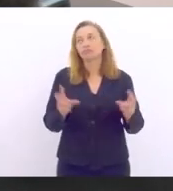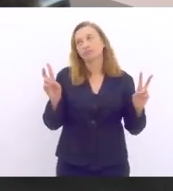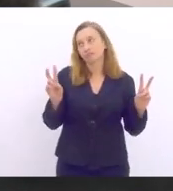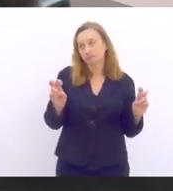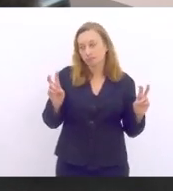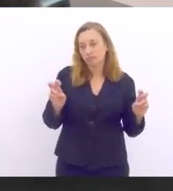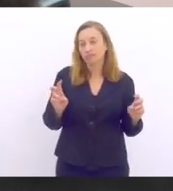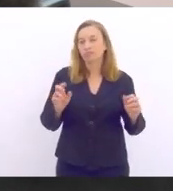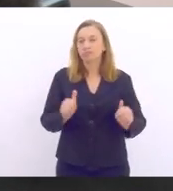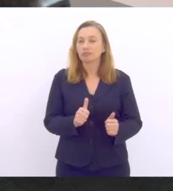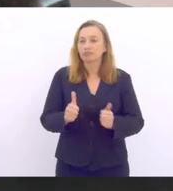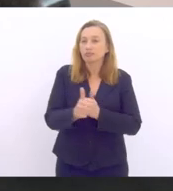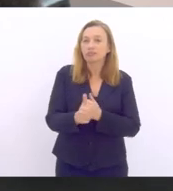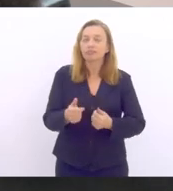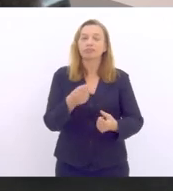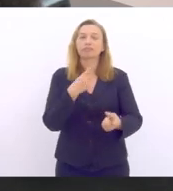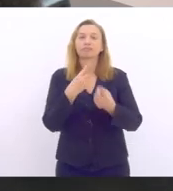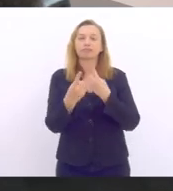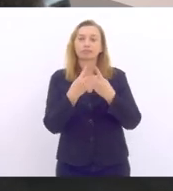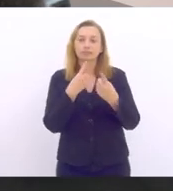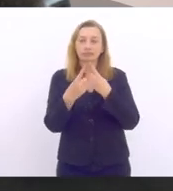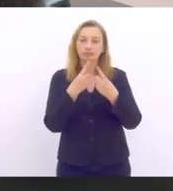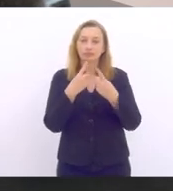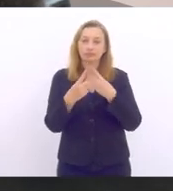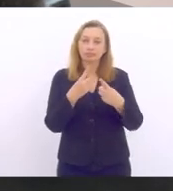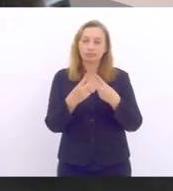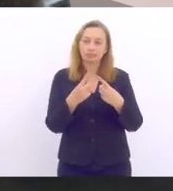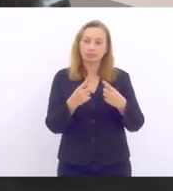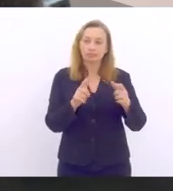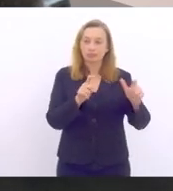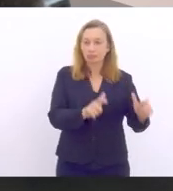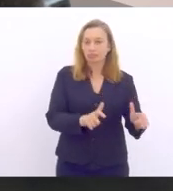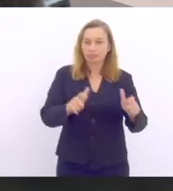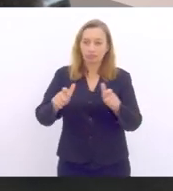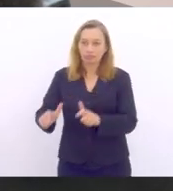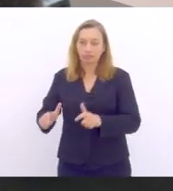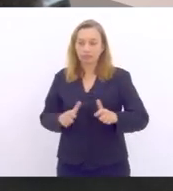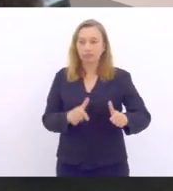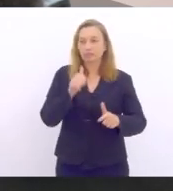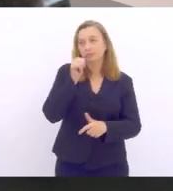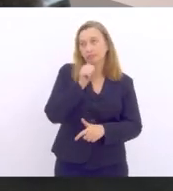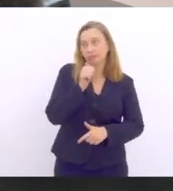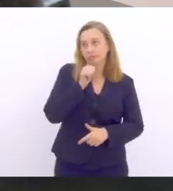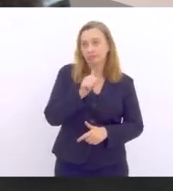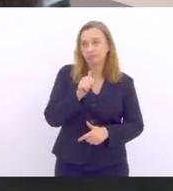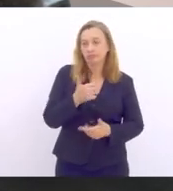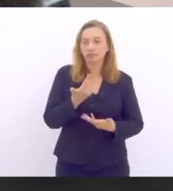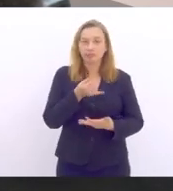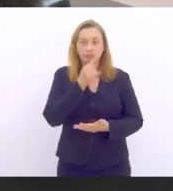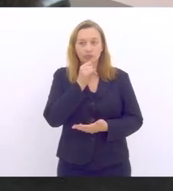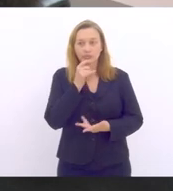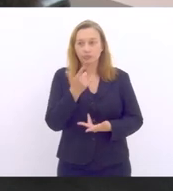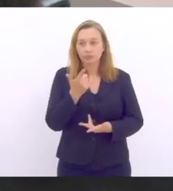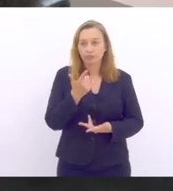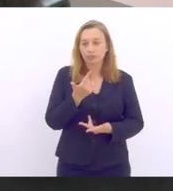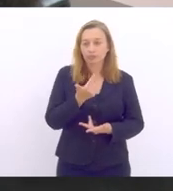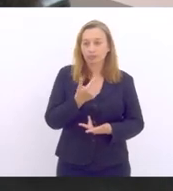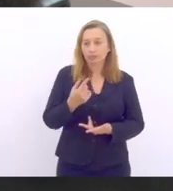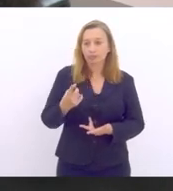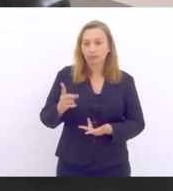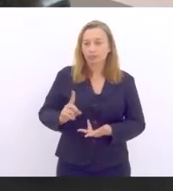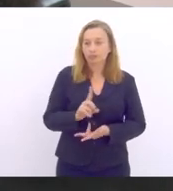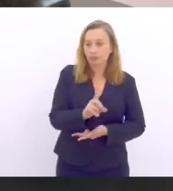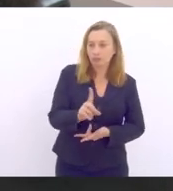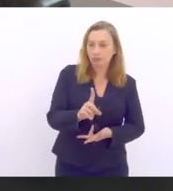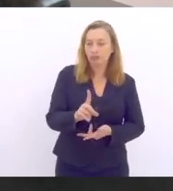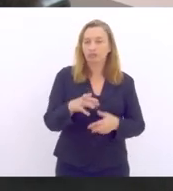para enfrentar nesse debate de determinados espaços que mulheres, por exemplo, não ocupam? Né? Essa é uma audiência pública